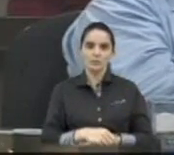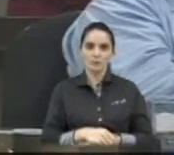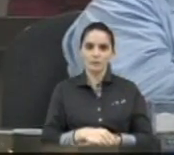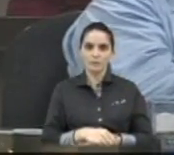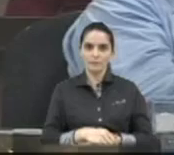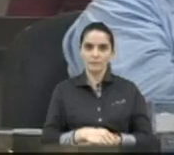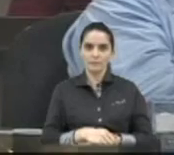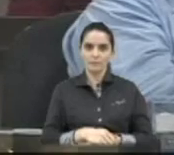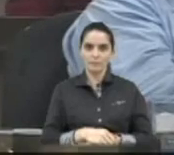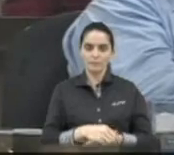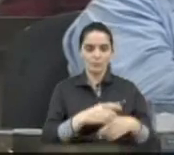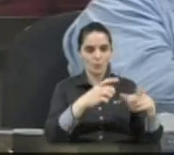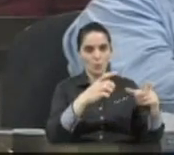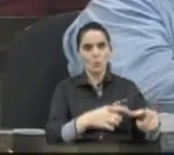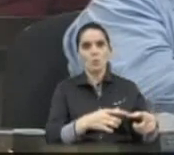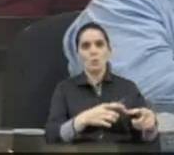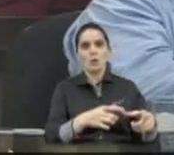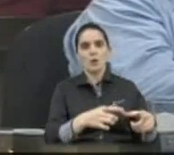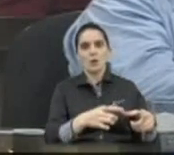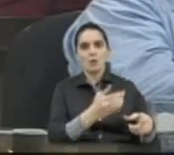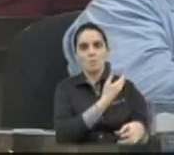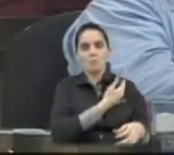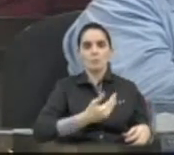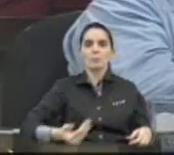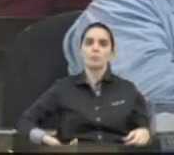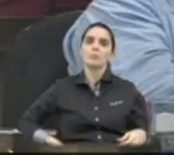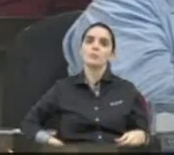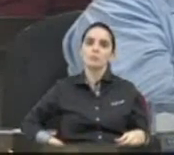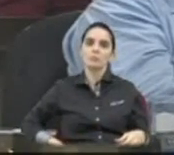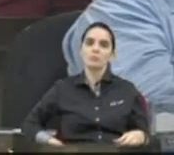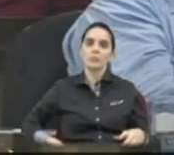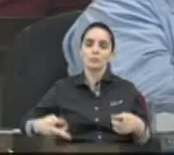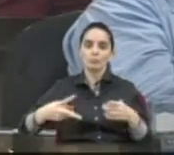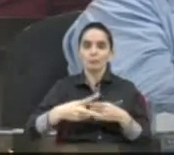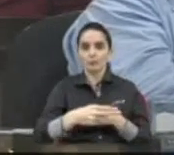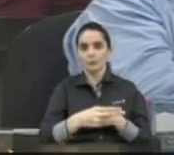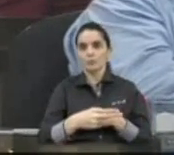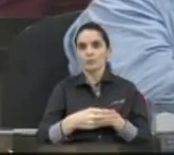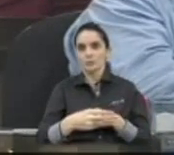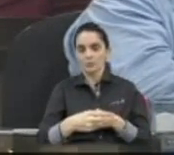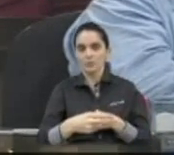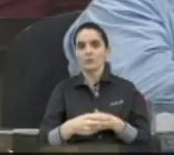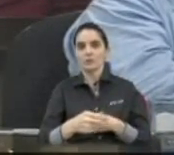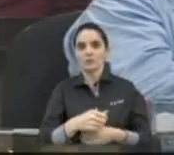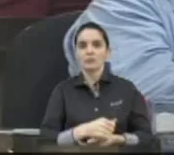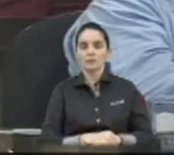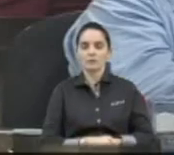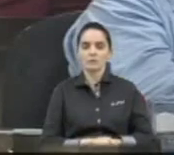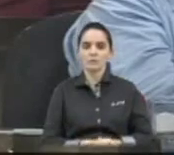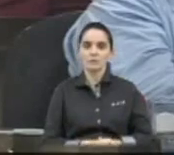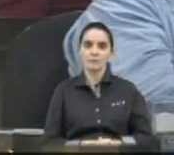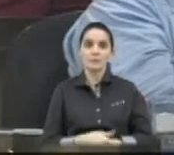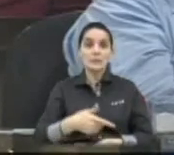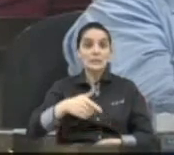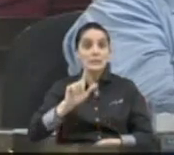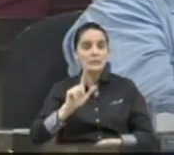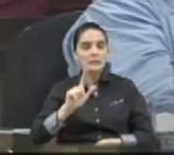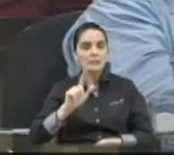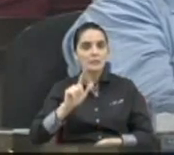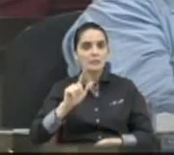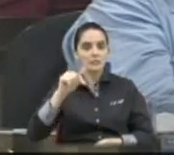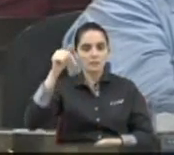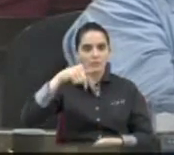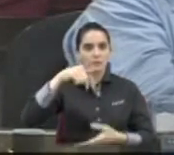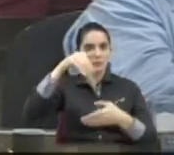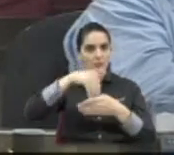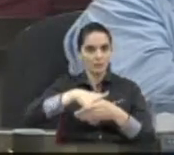em um logradouro público em que pese já ter sido inaugurado antes de ser passado por essa Casa de Leis. Mas o